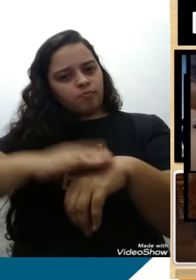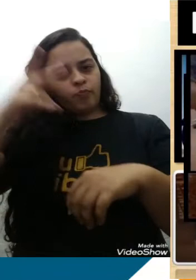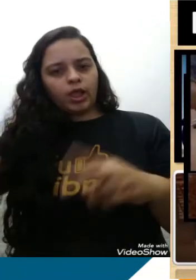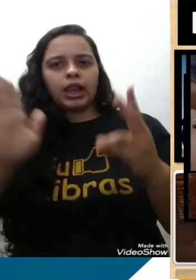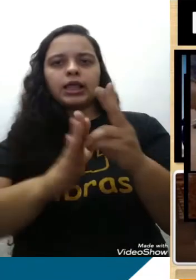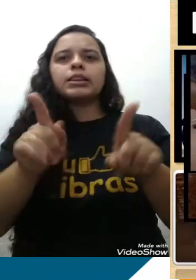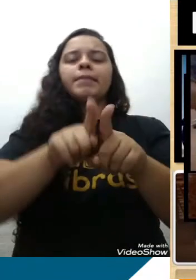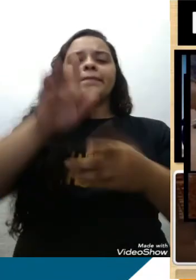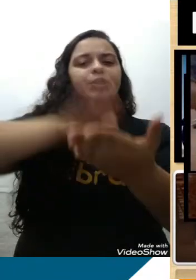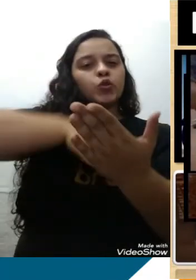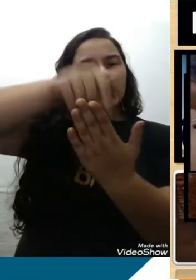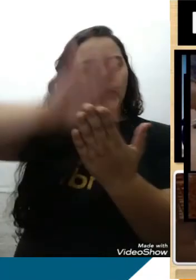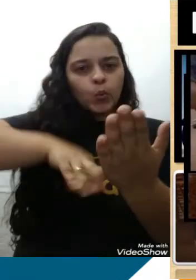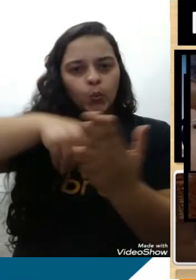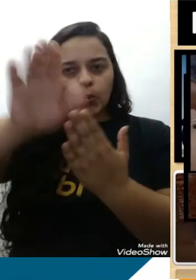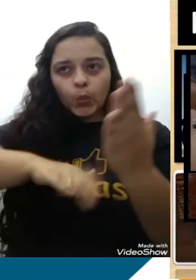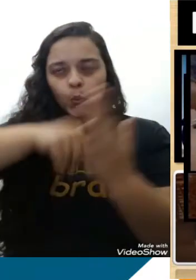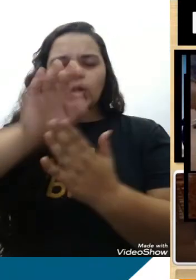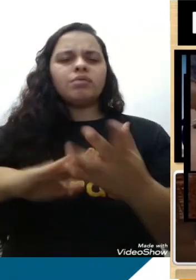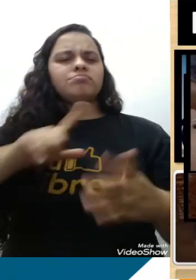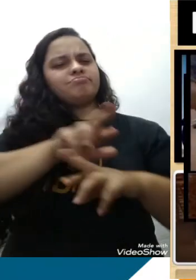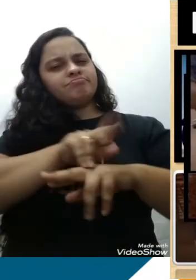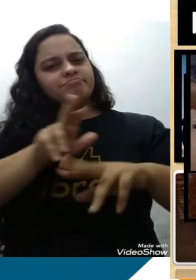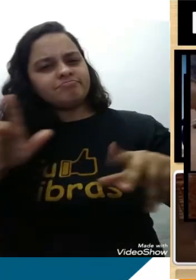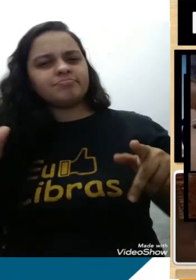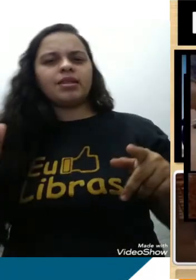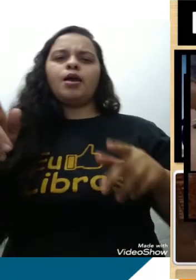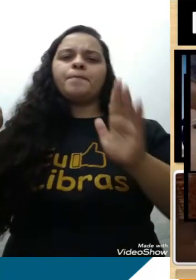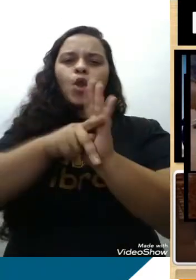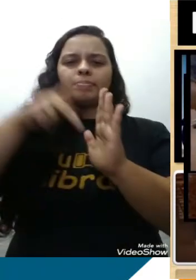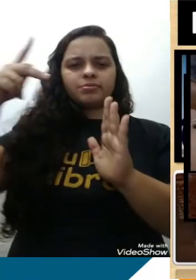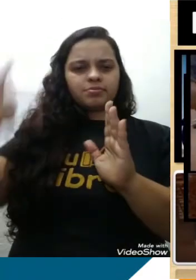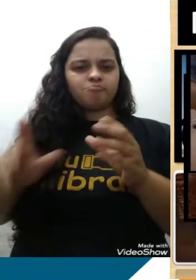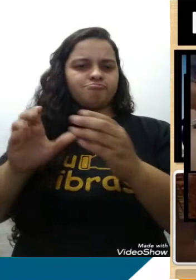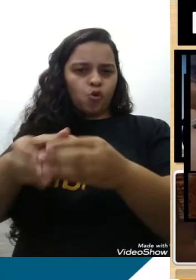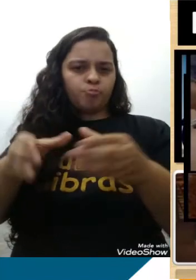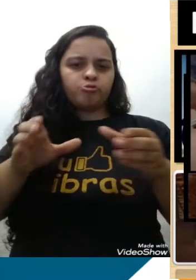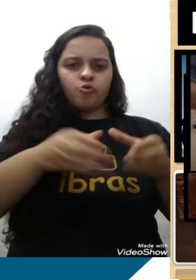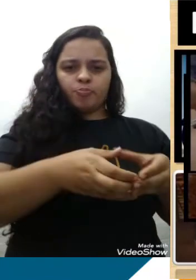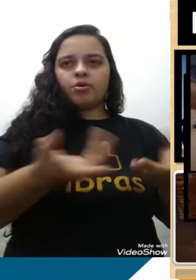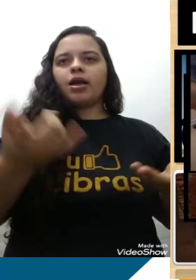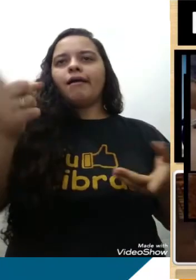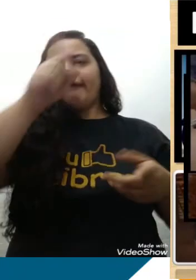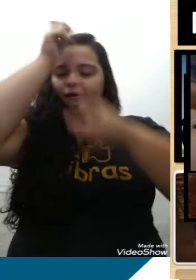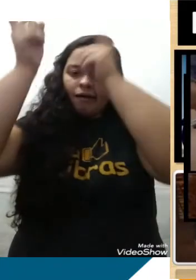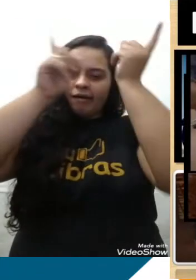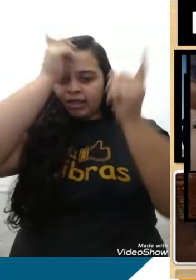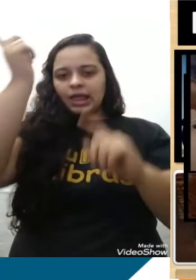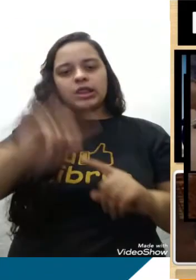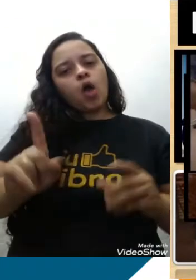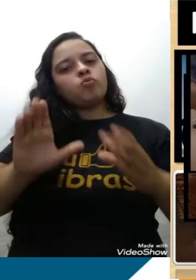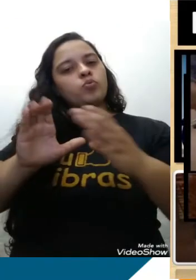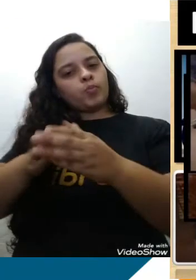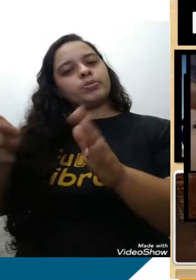eles religiosos ou festivos, e são diferentes. Essas pinturas corporais, elas têm significado, né? Não são pinturas aleatórias, são